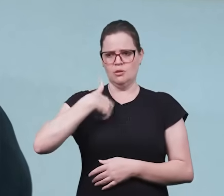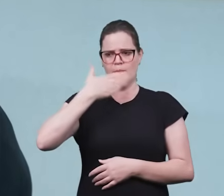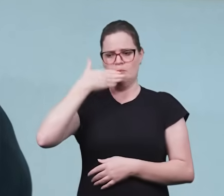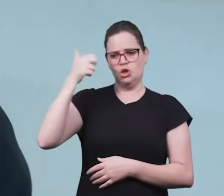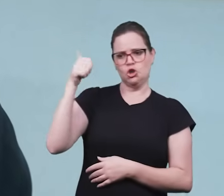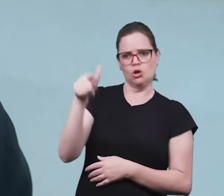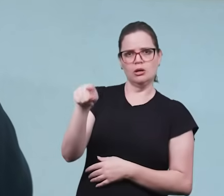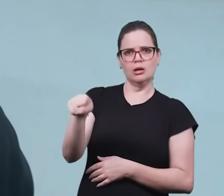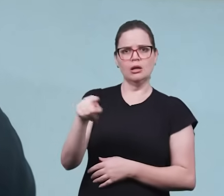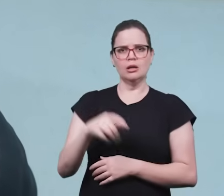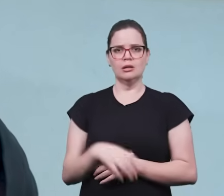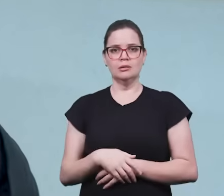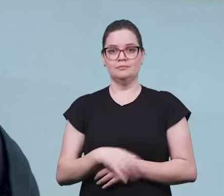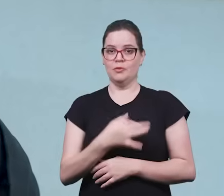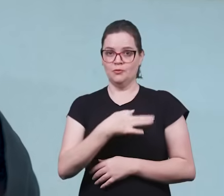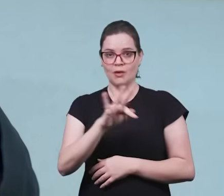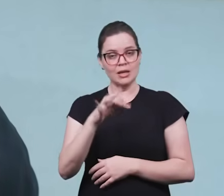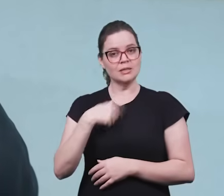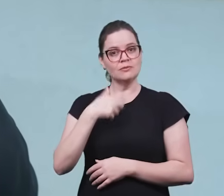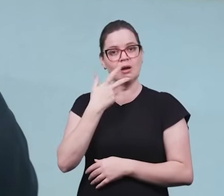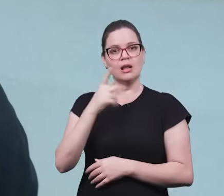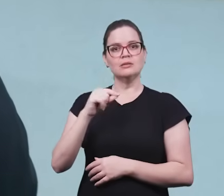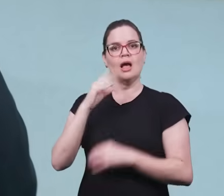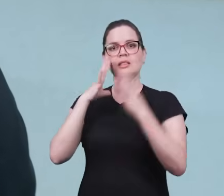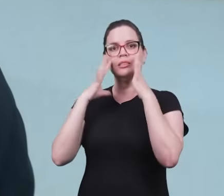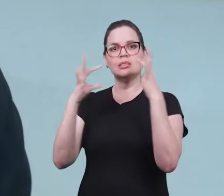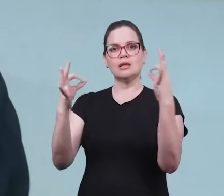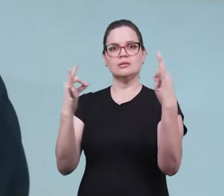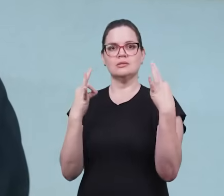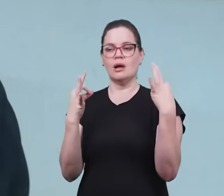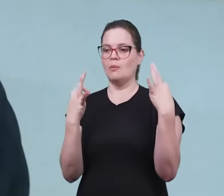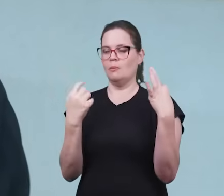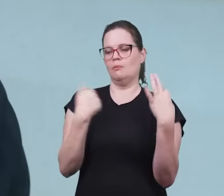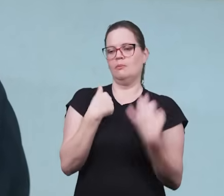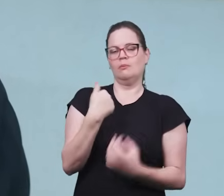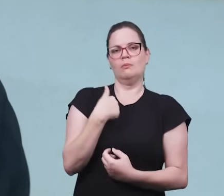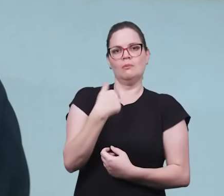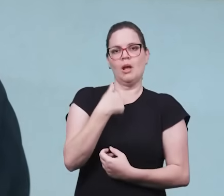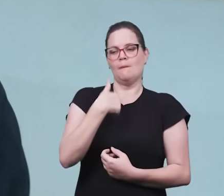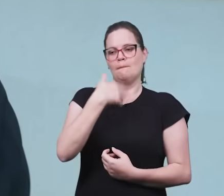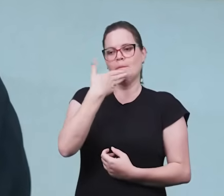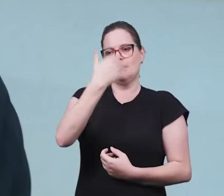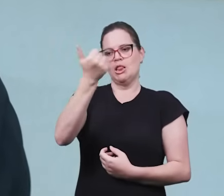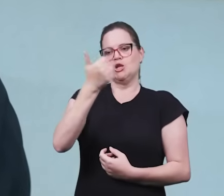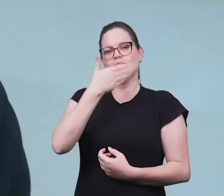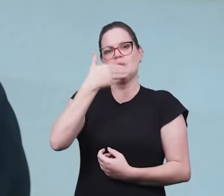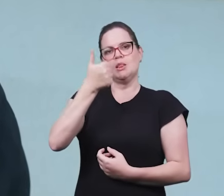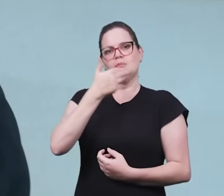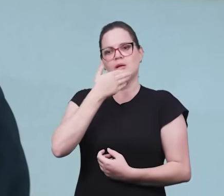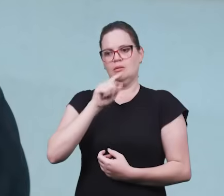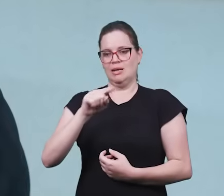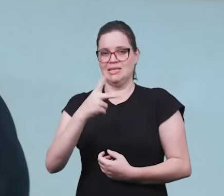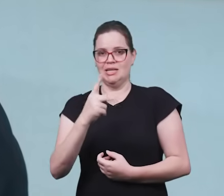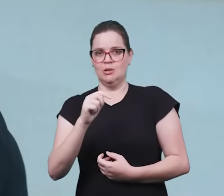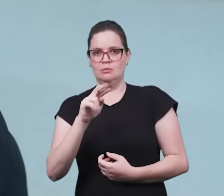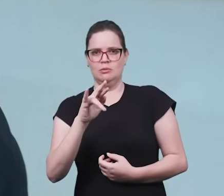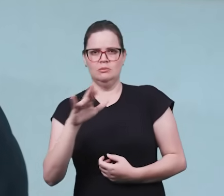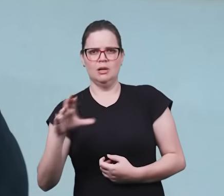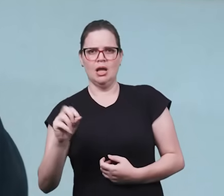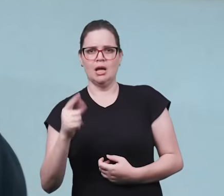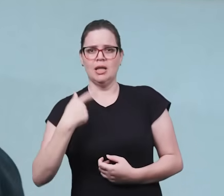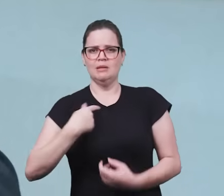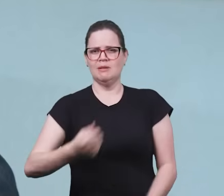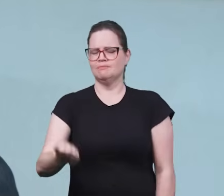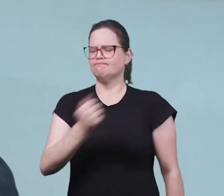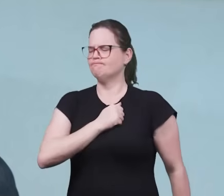ele estava ali chamando, trazendo a atenção para os outros. E já o publicano não, ele bateu no peito e disse, Senhor,